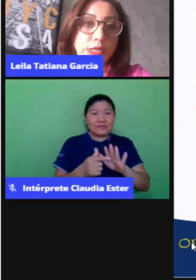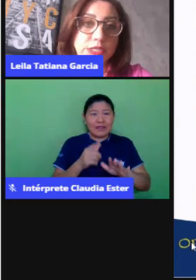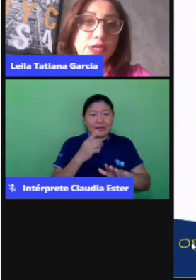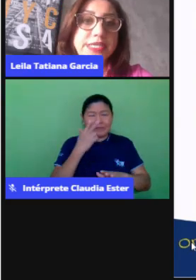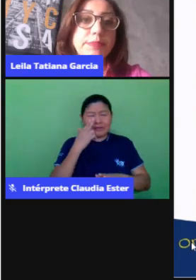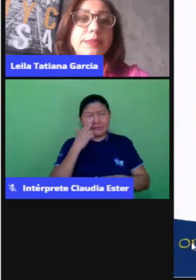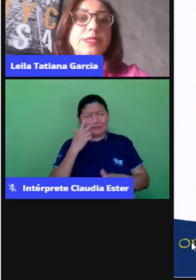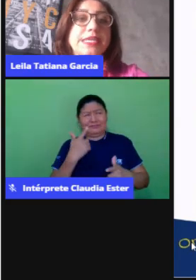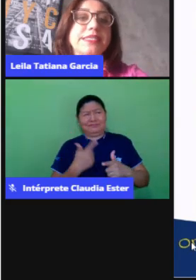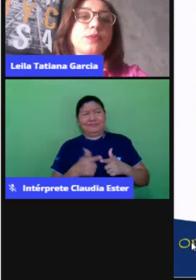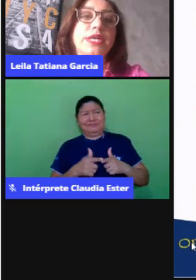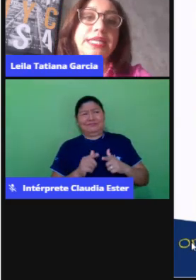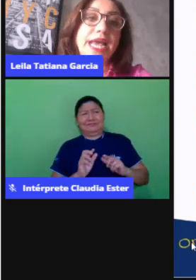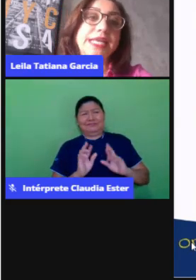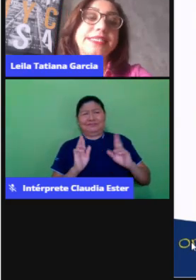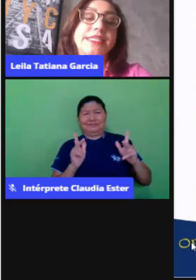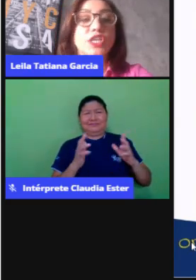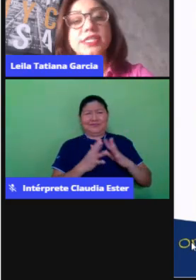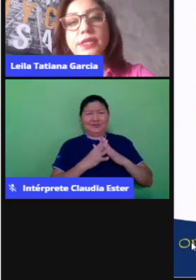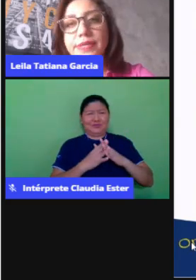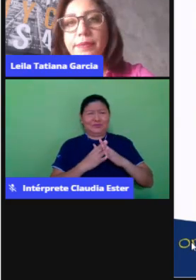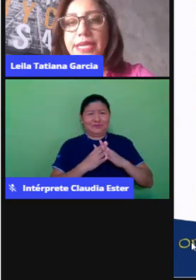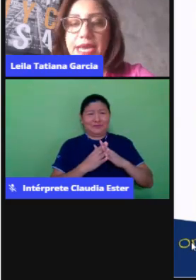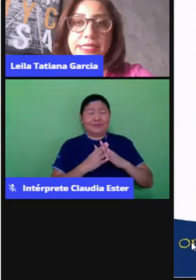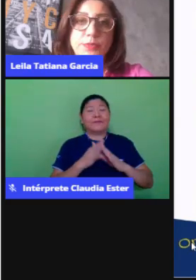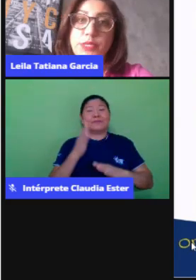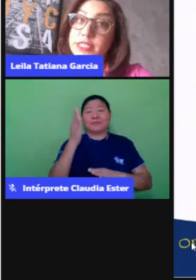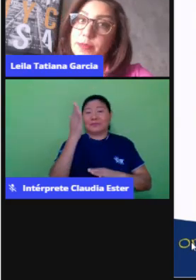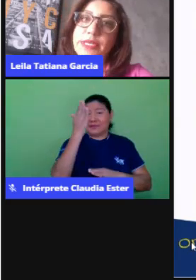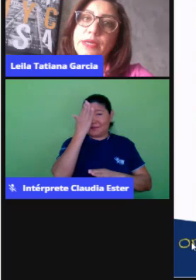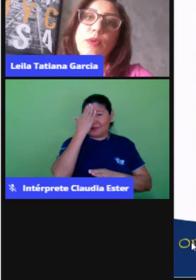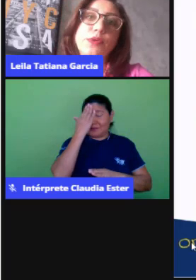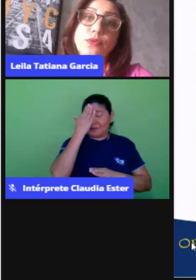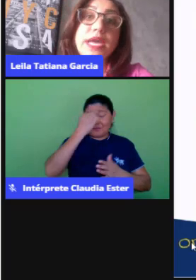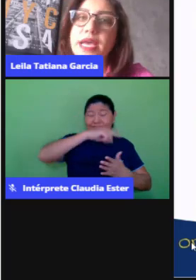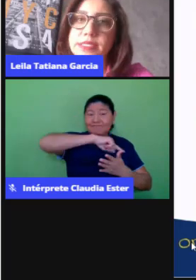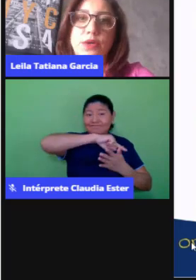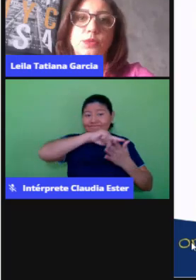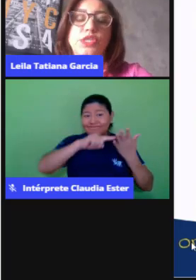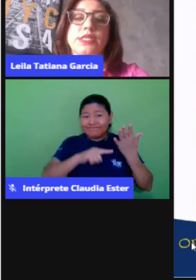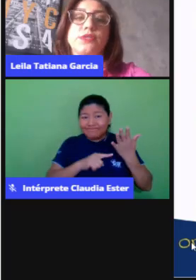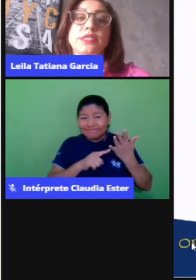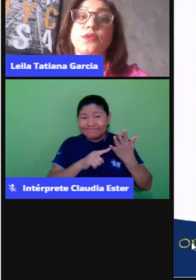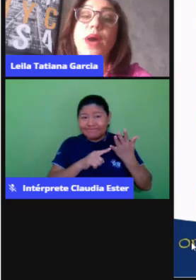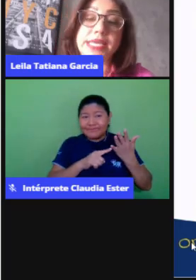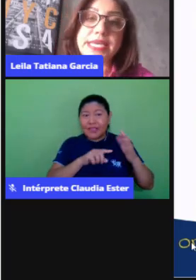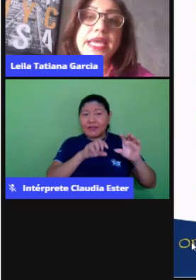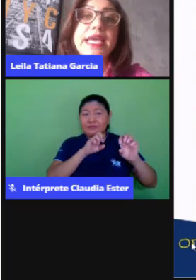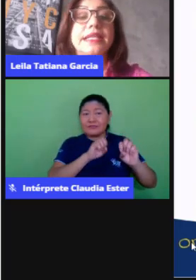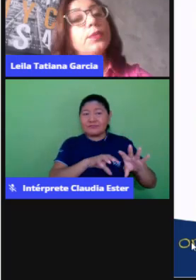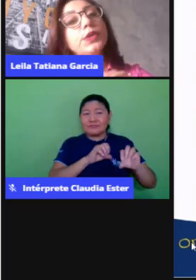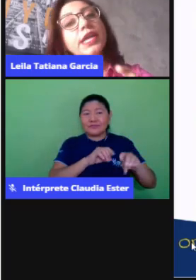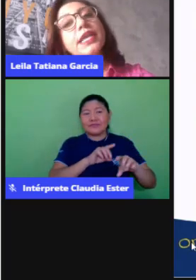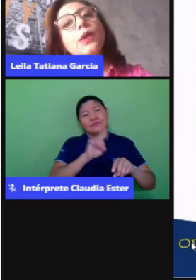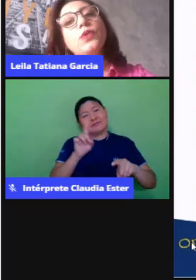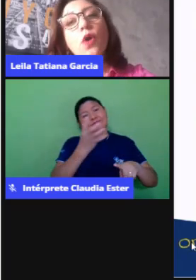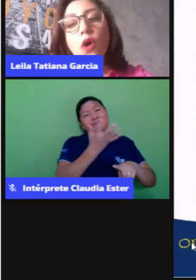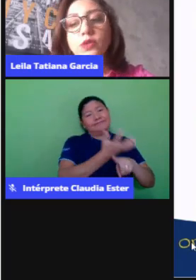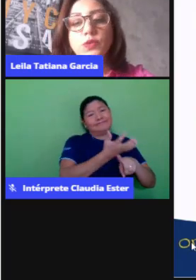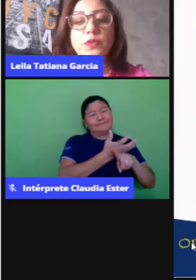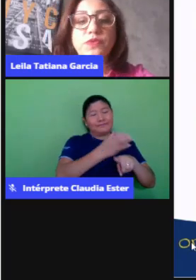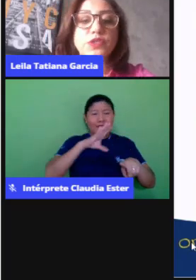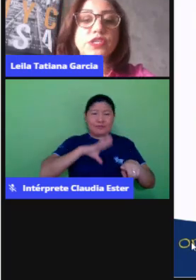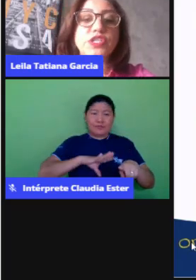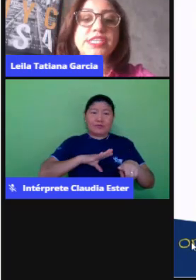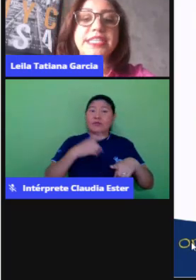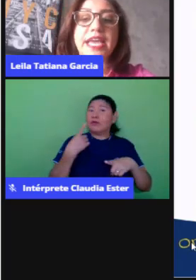alguma coisa. Nós sabemos que essas modalidades, elas já são trabalhadas, por exemplo, em língua portuguesa, como gêneros textuais. Então, por que não